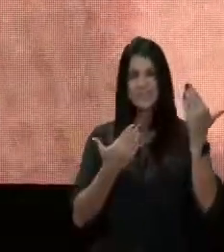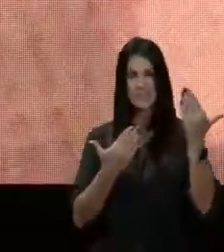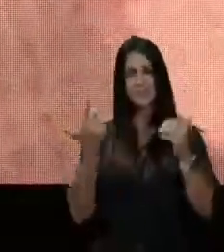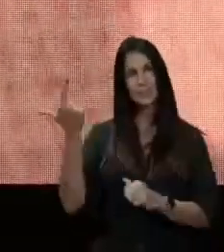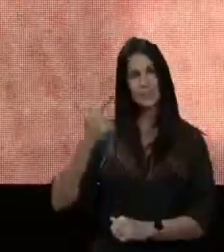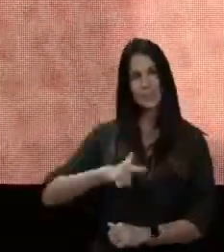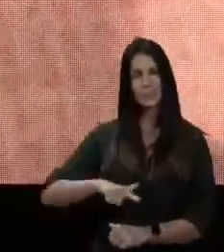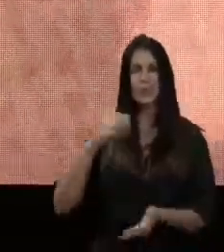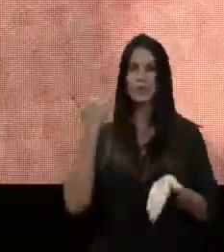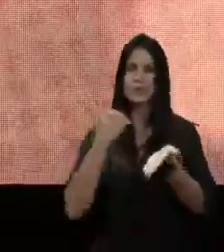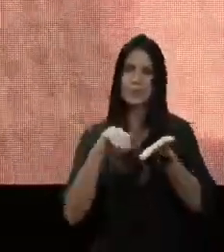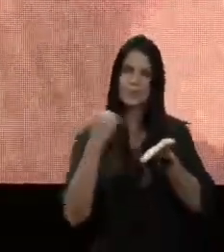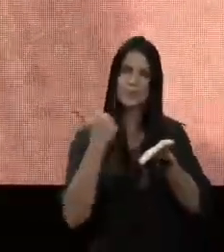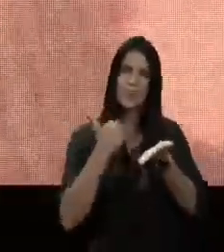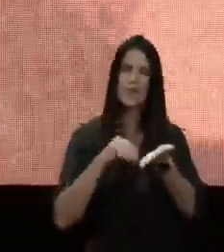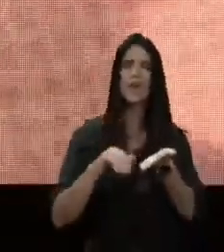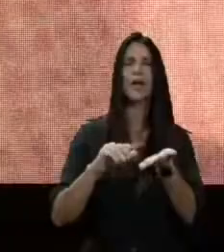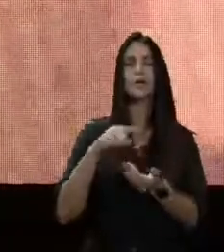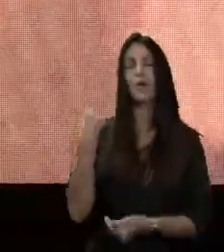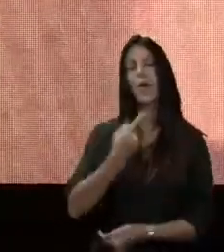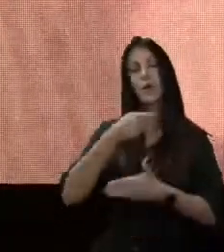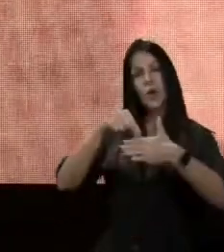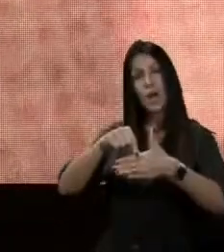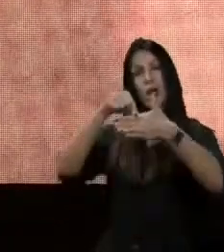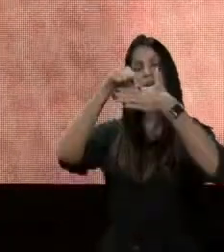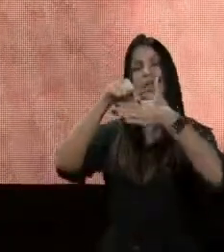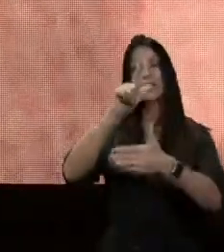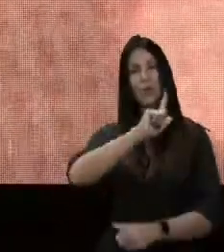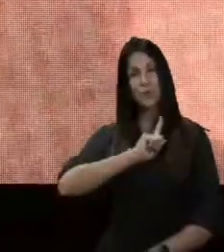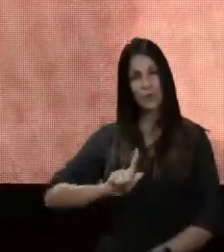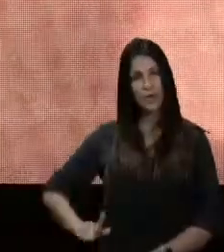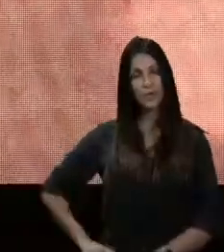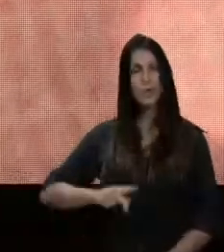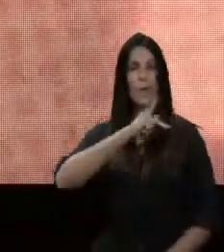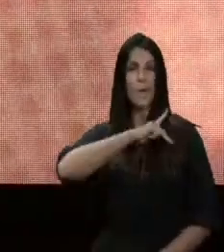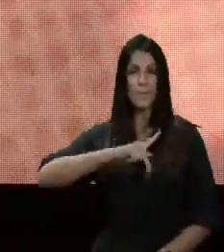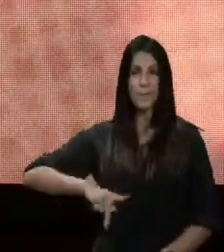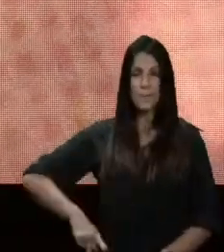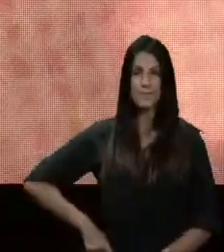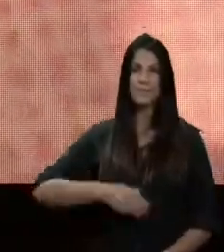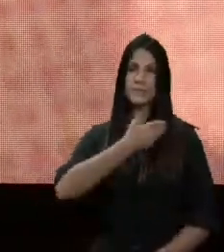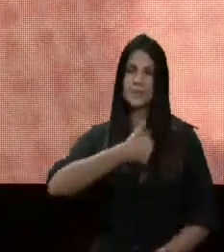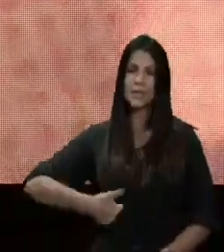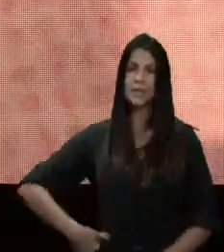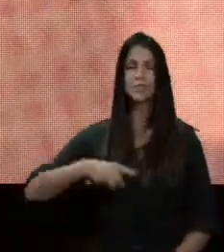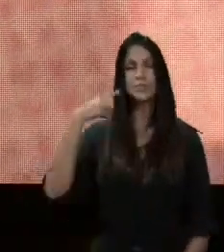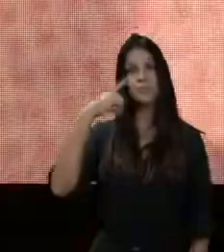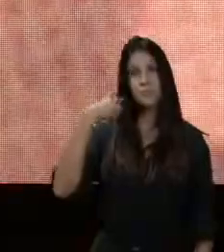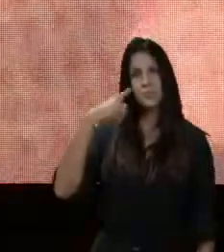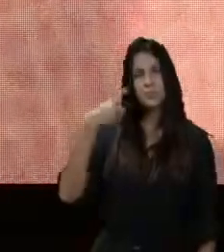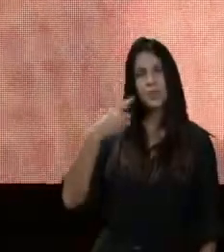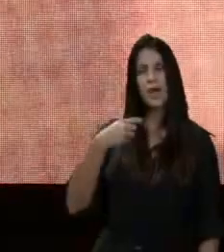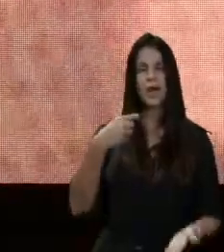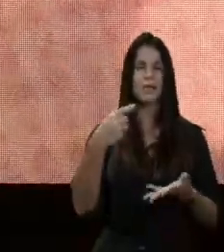ao secretários aos nossos líderes nosso Governador nosso presidente da Câmara Nossa Deputado não se tem